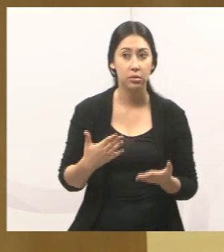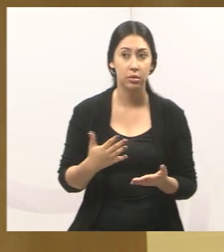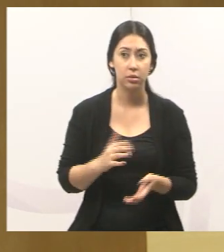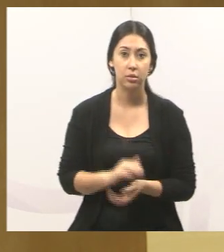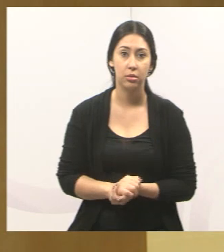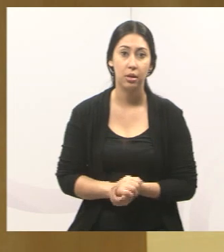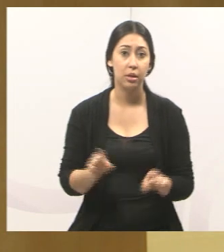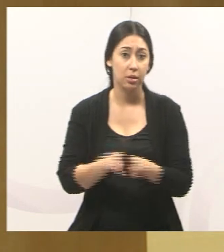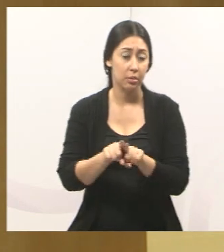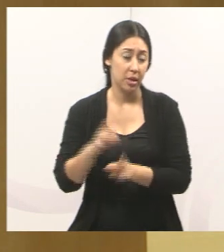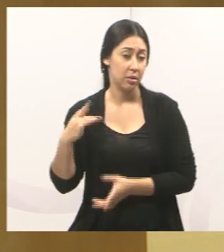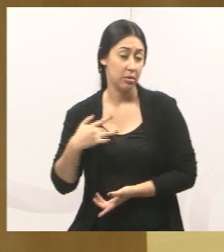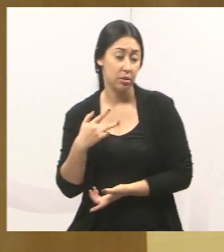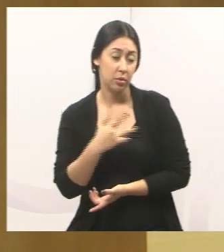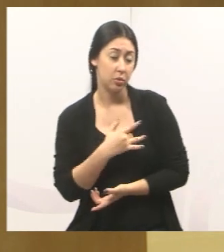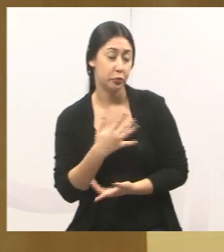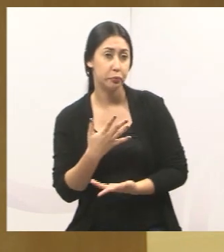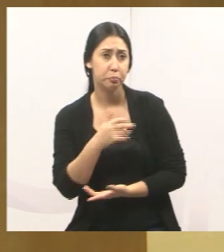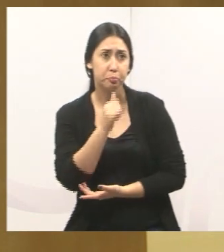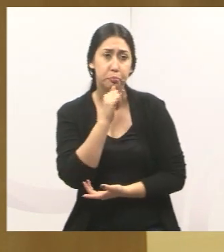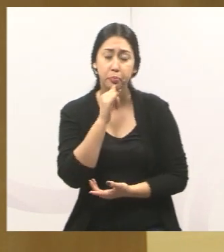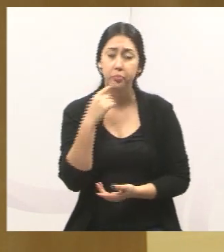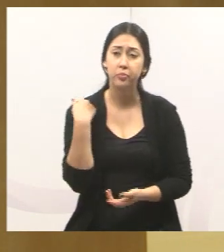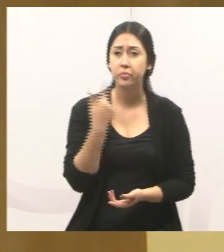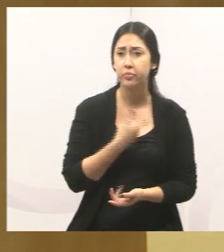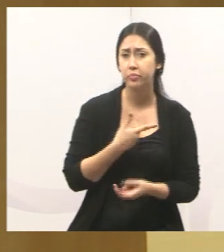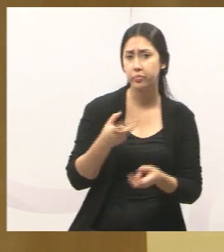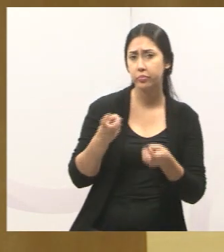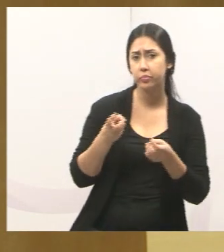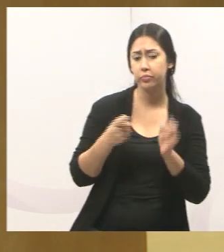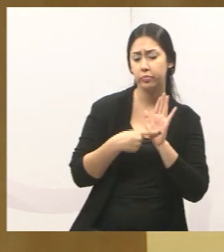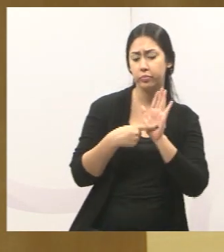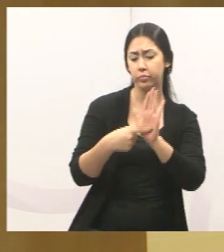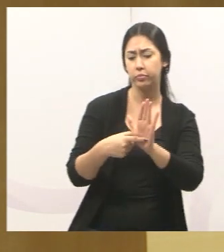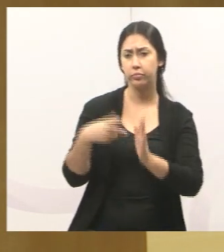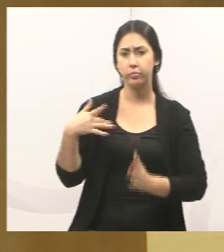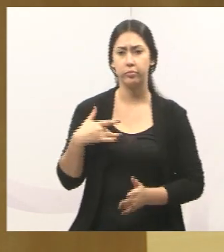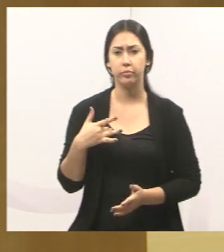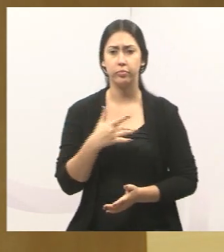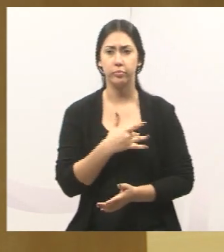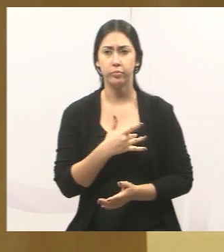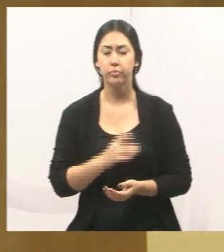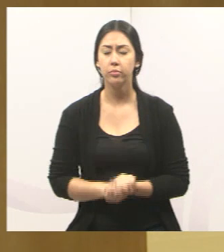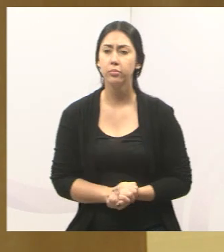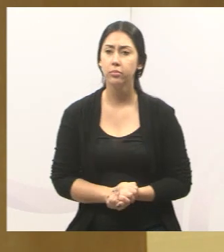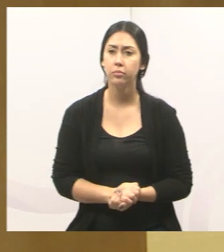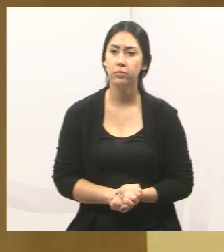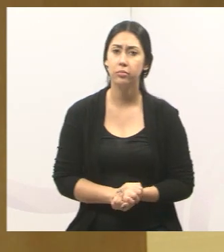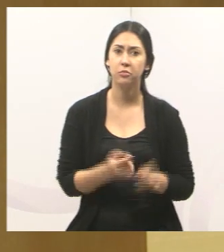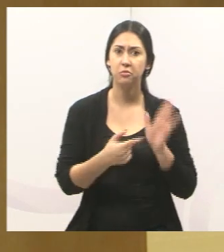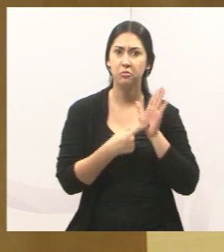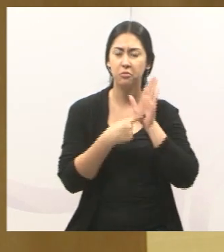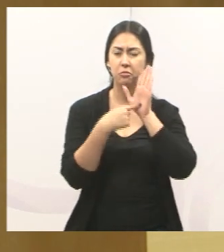A saúde, por exemplo, a gente viu aqui os apontamentos da saúde, foi apontamentos